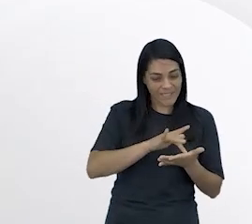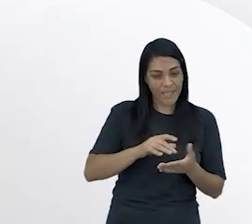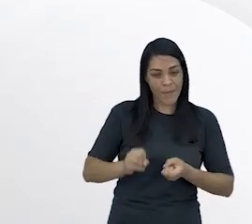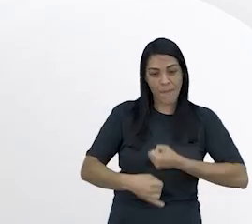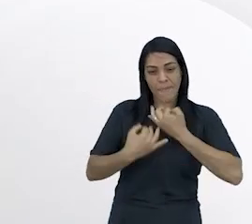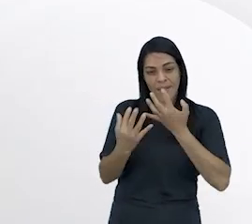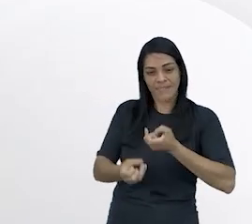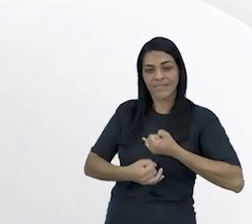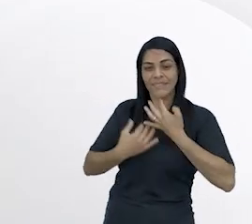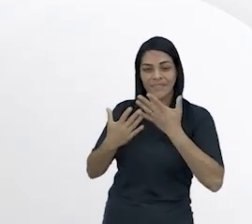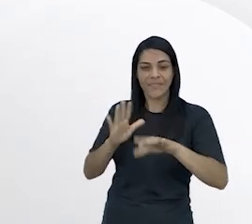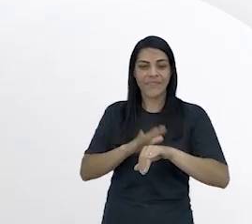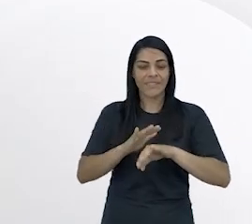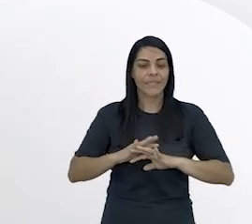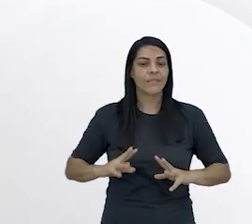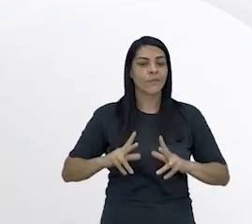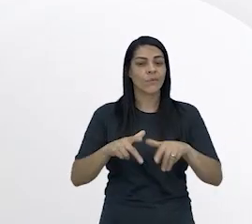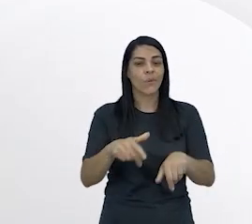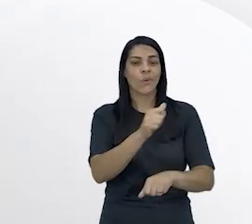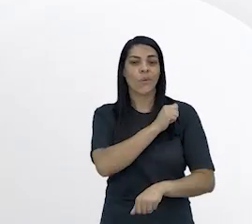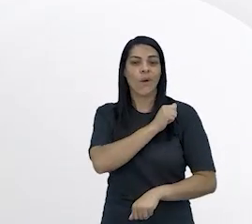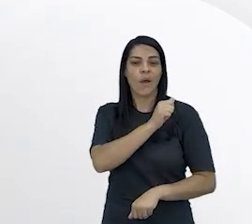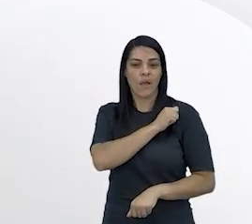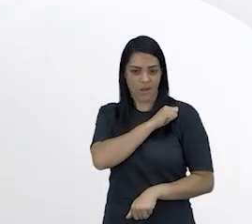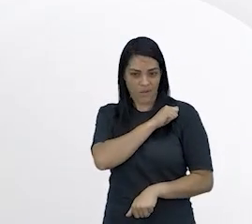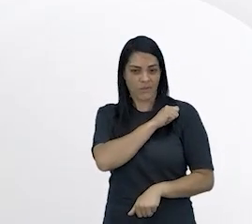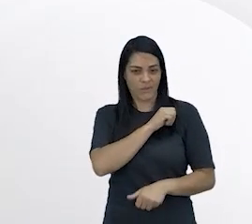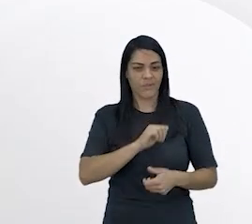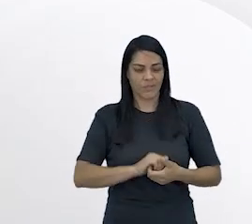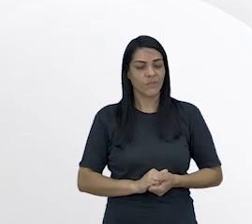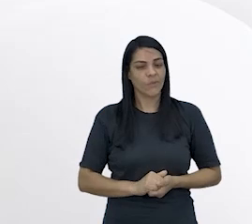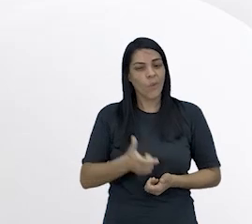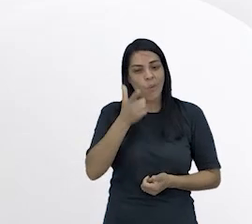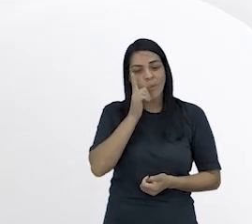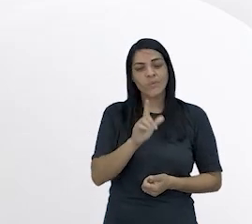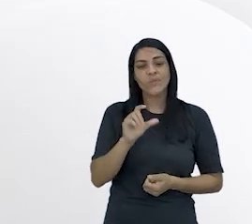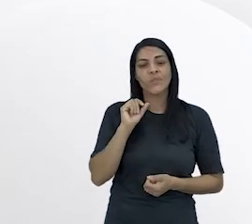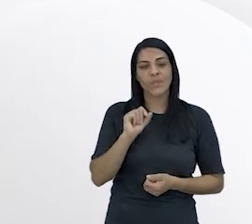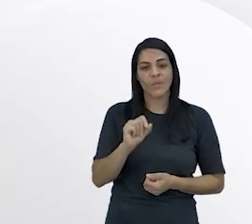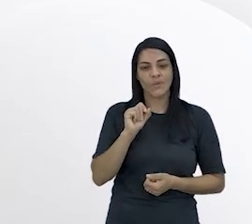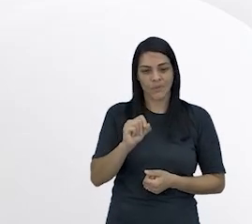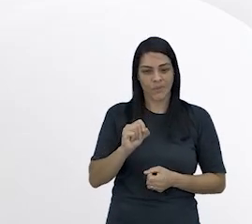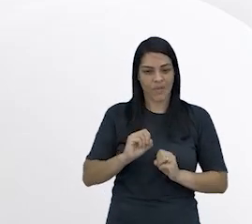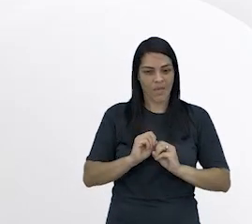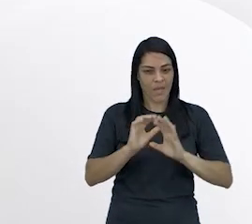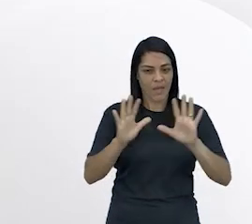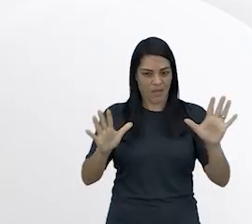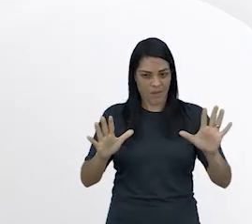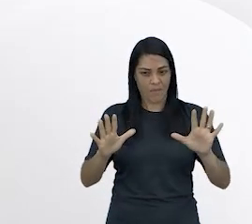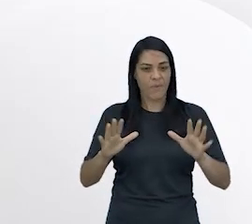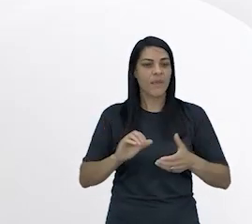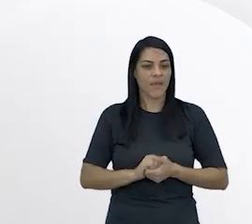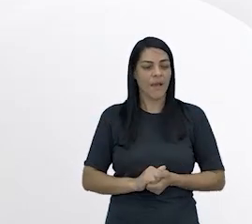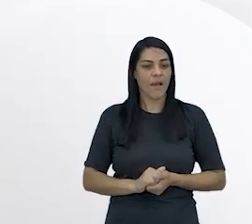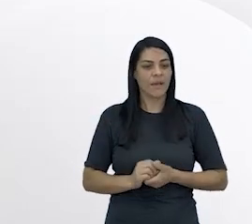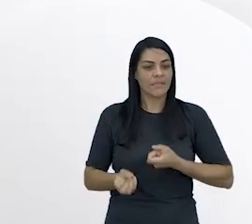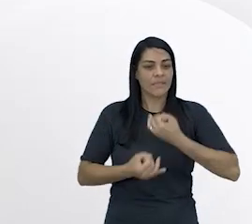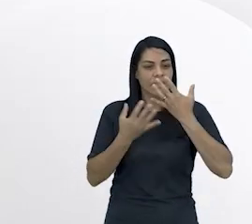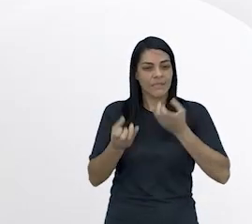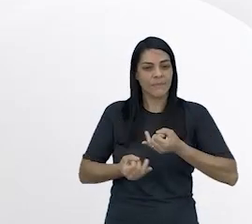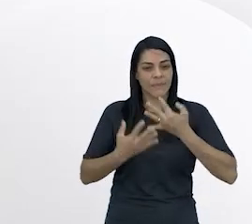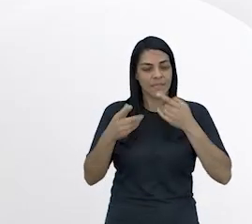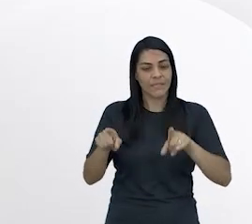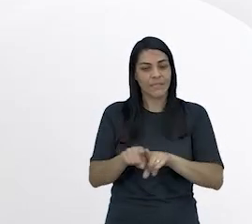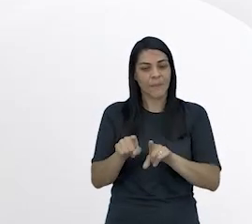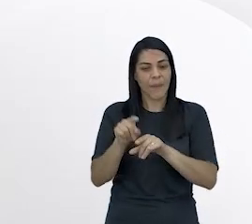se expressar e fazer com que o docente, né, amplie o seu modelo de expressão e o